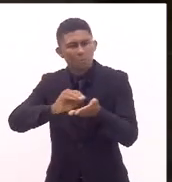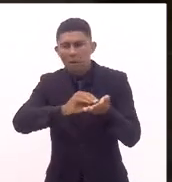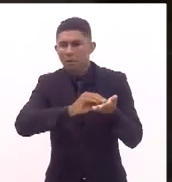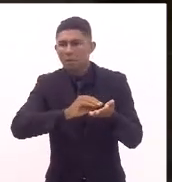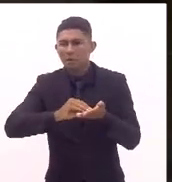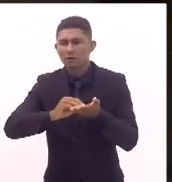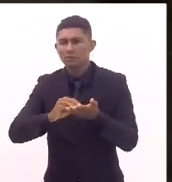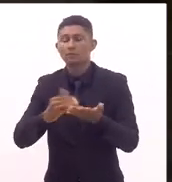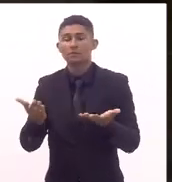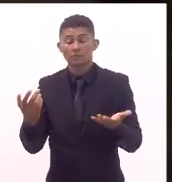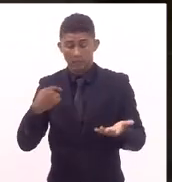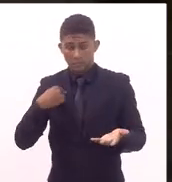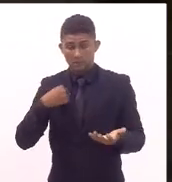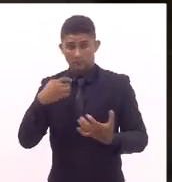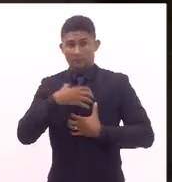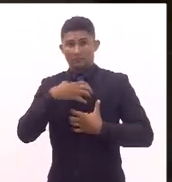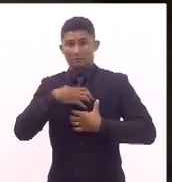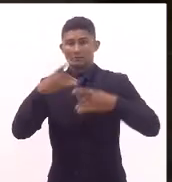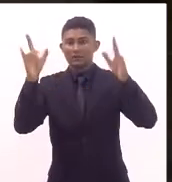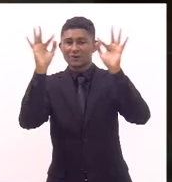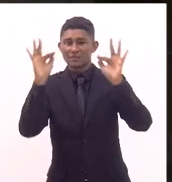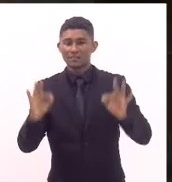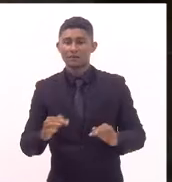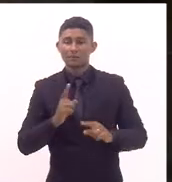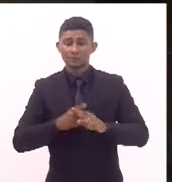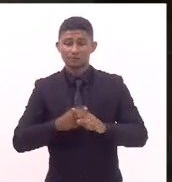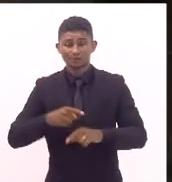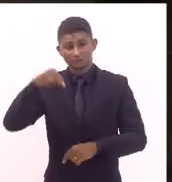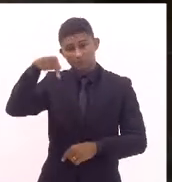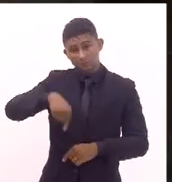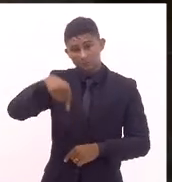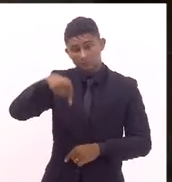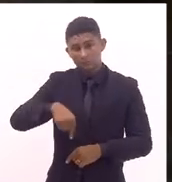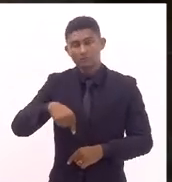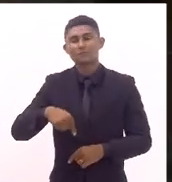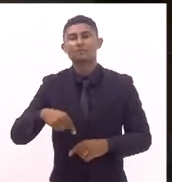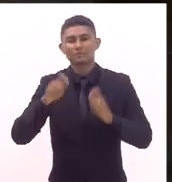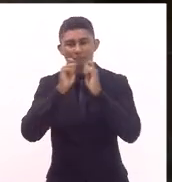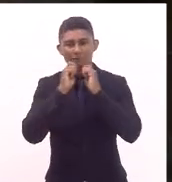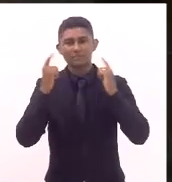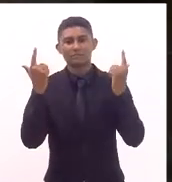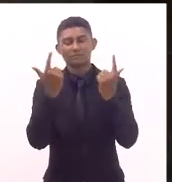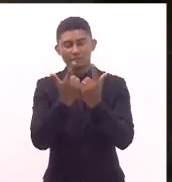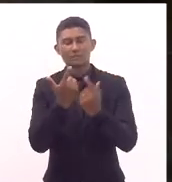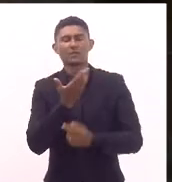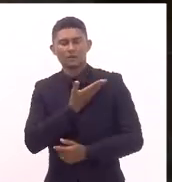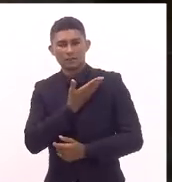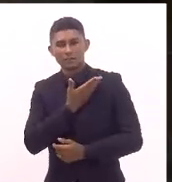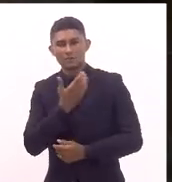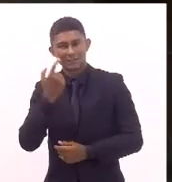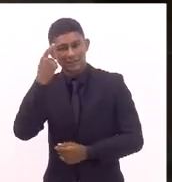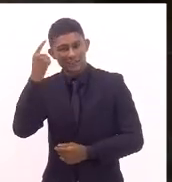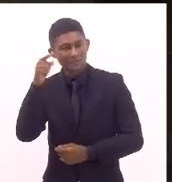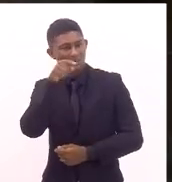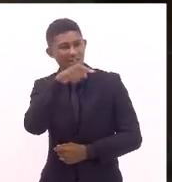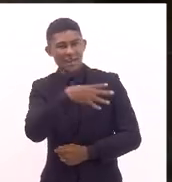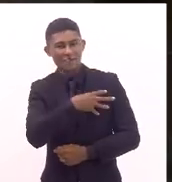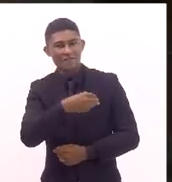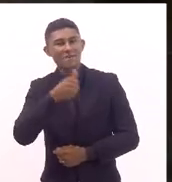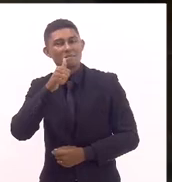e eu fico sem muito feliz sabe até aqui nessa casa um companheiro fui no aniversário de um ano da tua